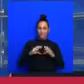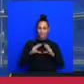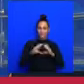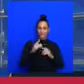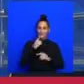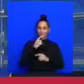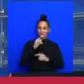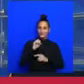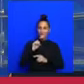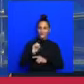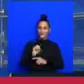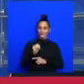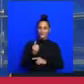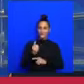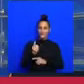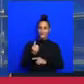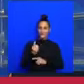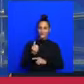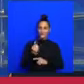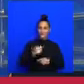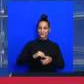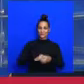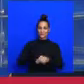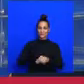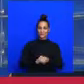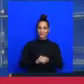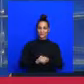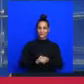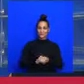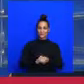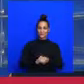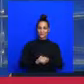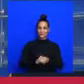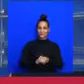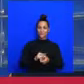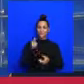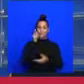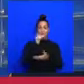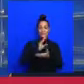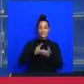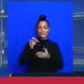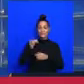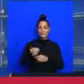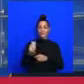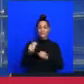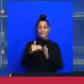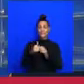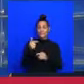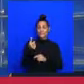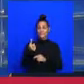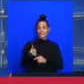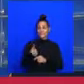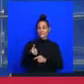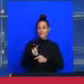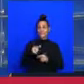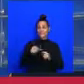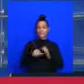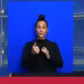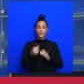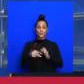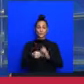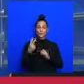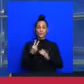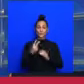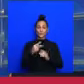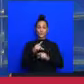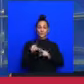Bola vermelha, número 01. Vermelha, 01. Você ganha prêmio acertando de 3 a 6 números, tanto no primeiro quanto